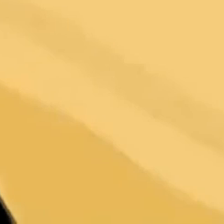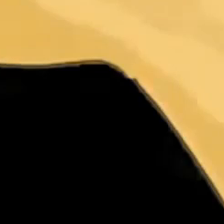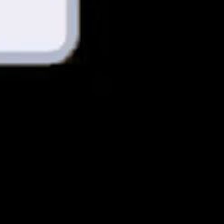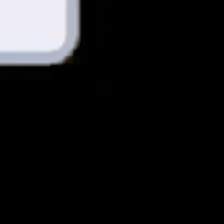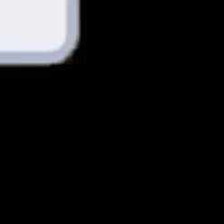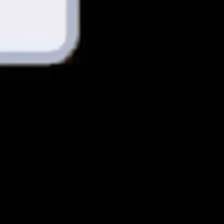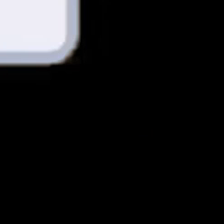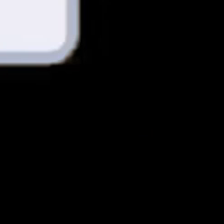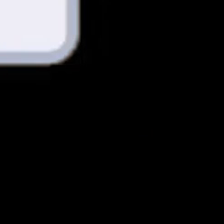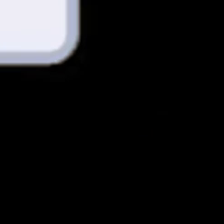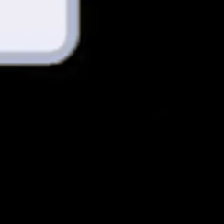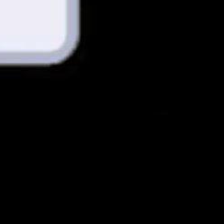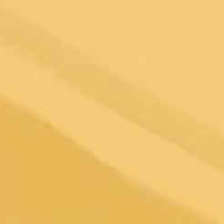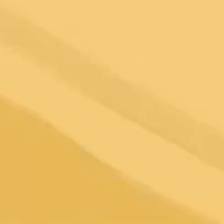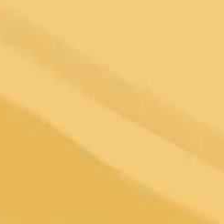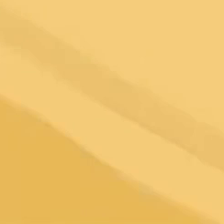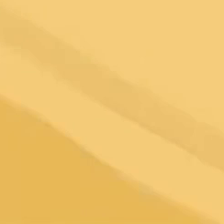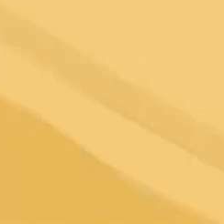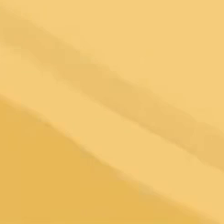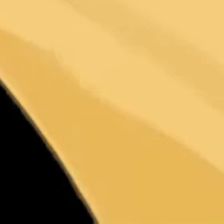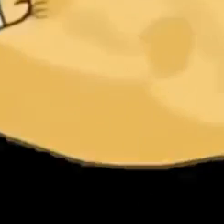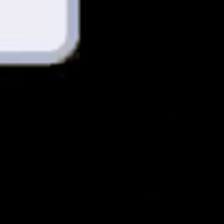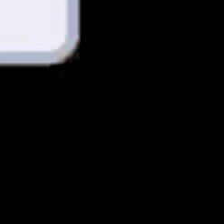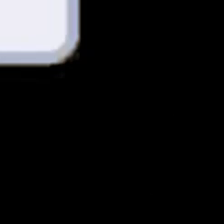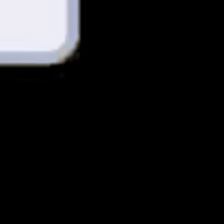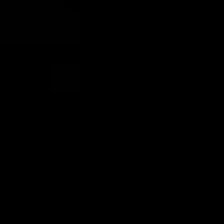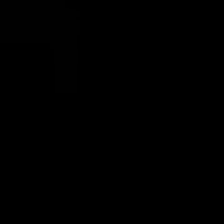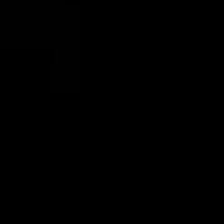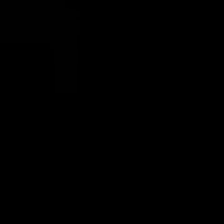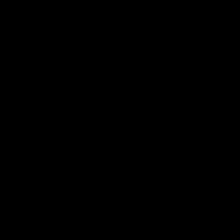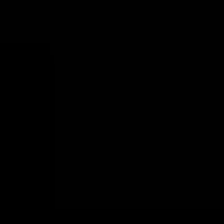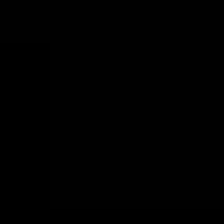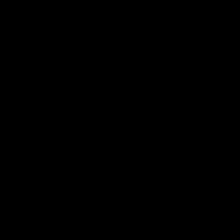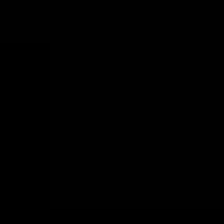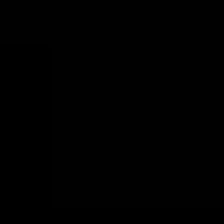que eu vou deixar um coraçãozinho até mais galera valeu tchau